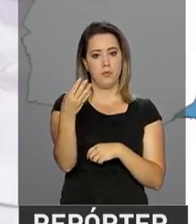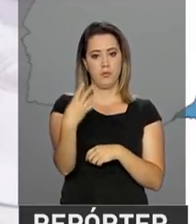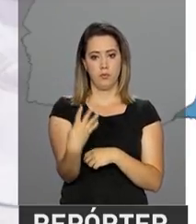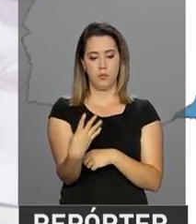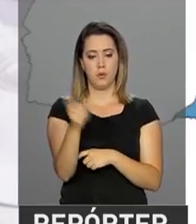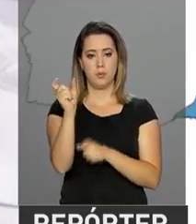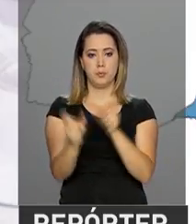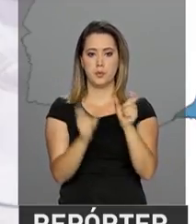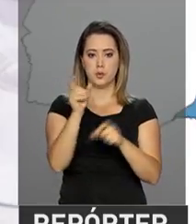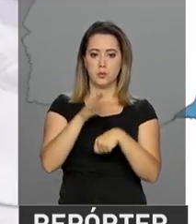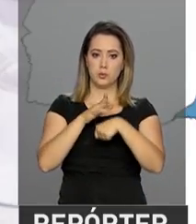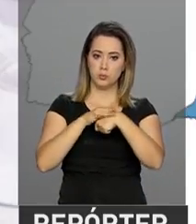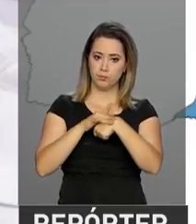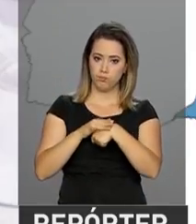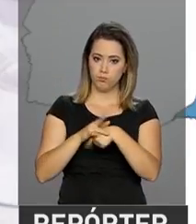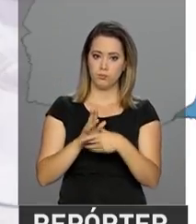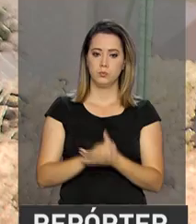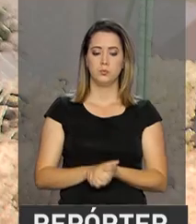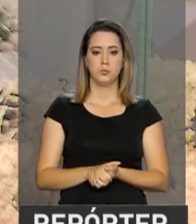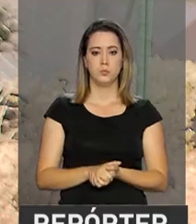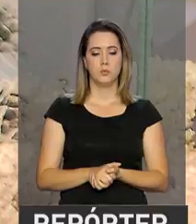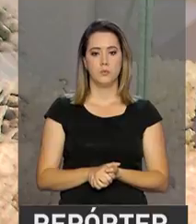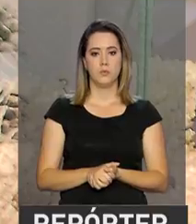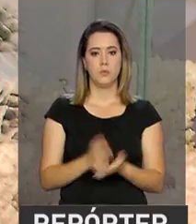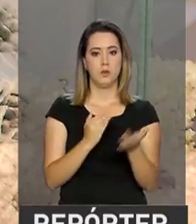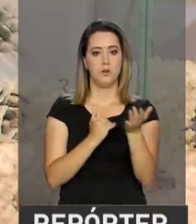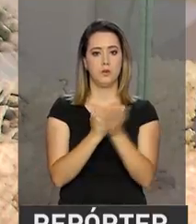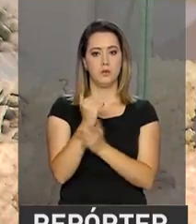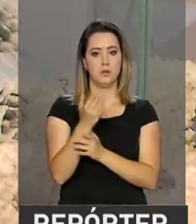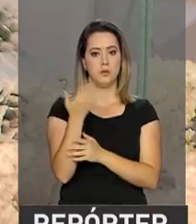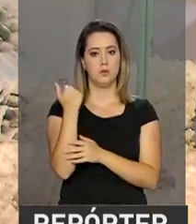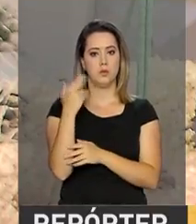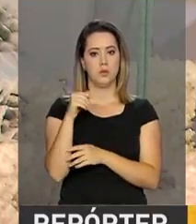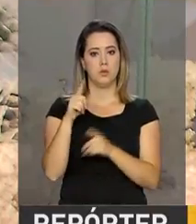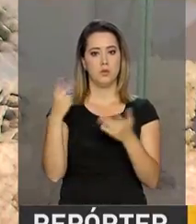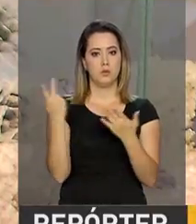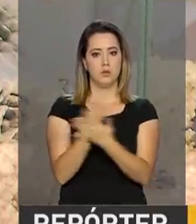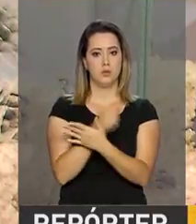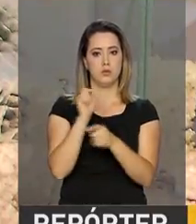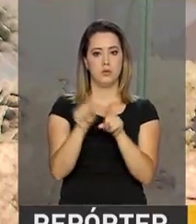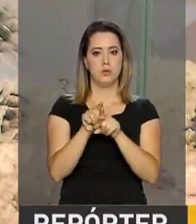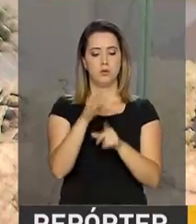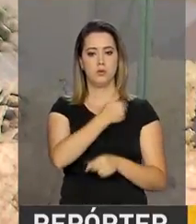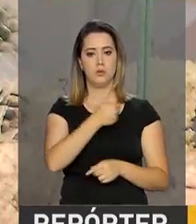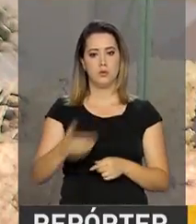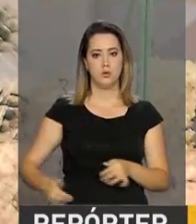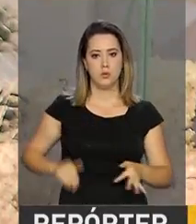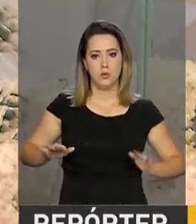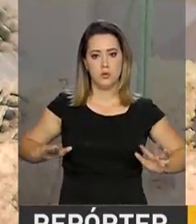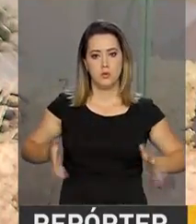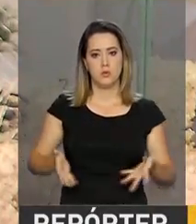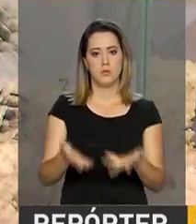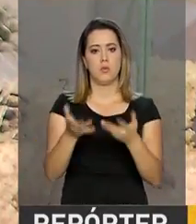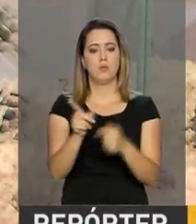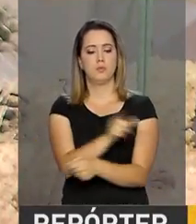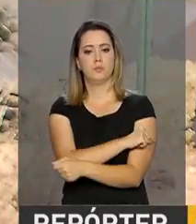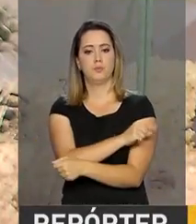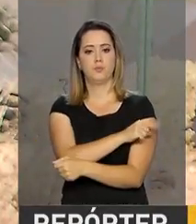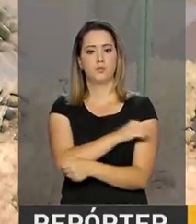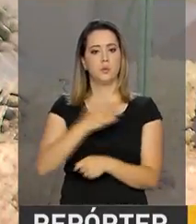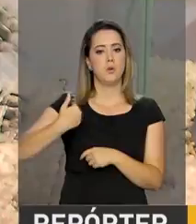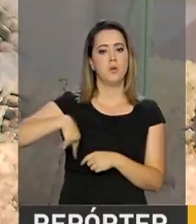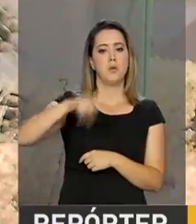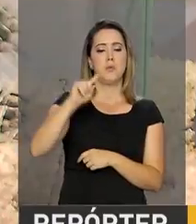764 casos confirmados desde o início do último surto no brasil o governo intensificou a vacinação em mais de